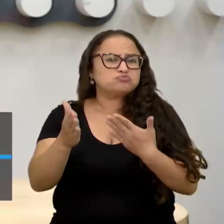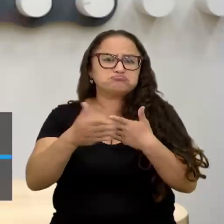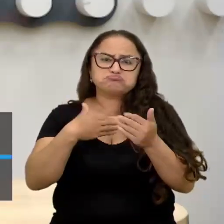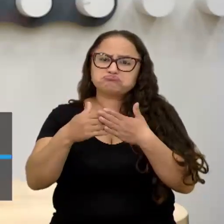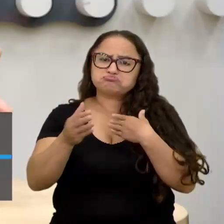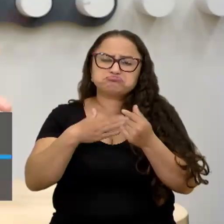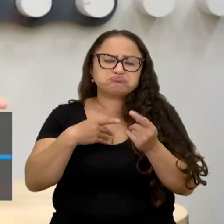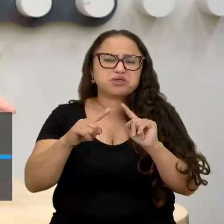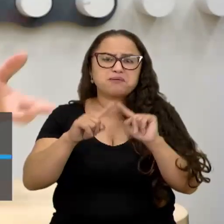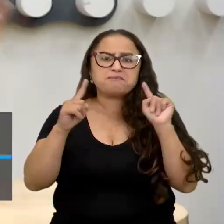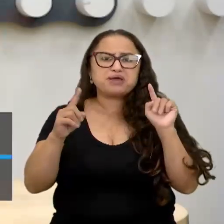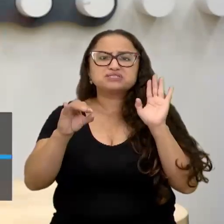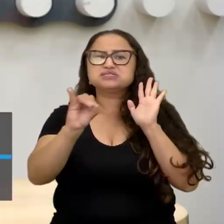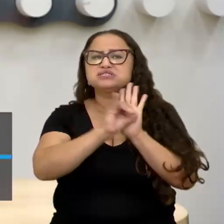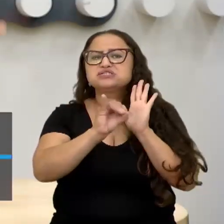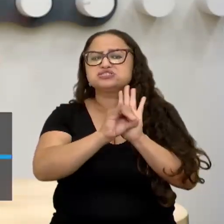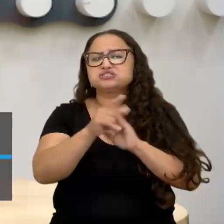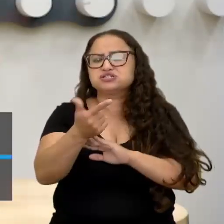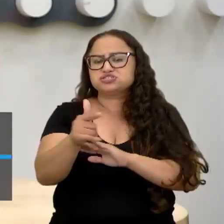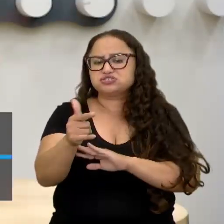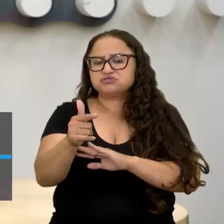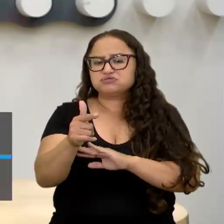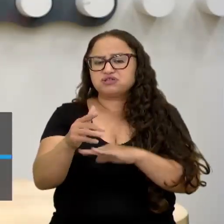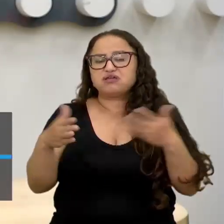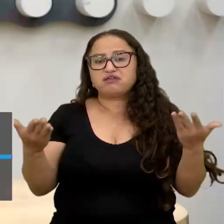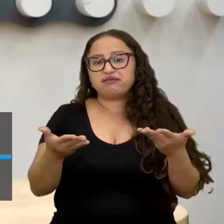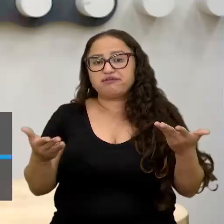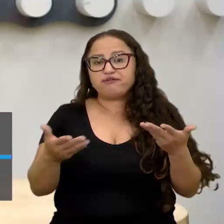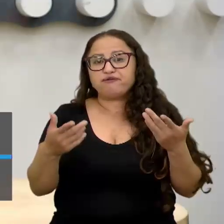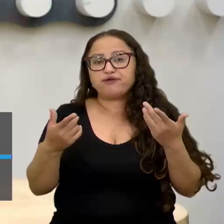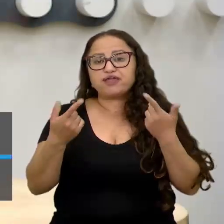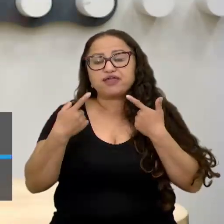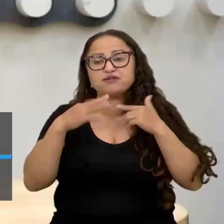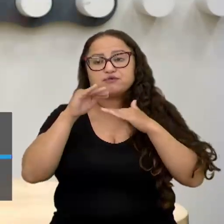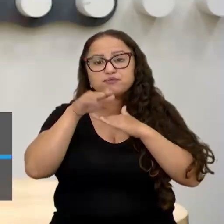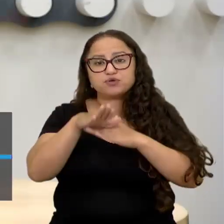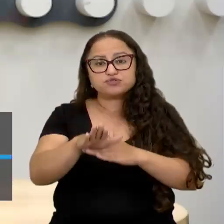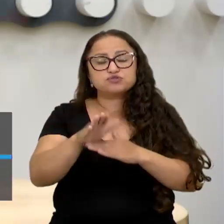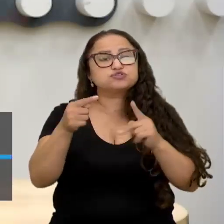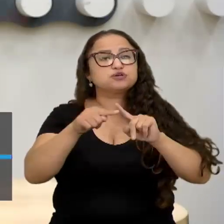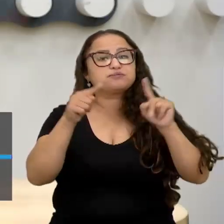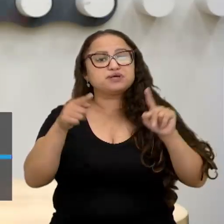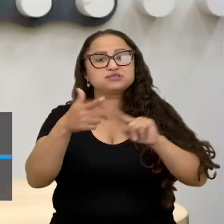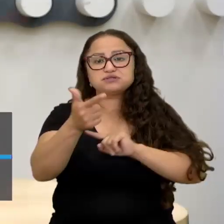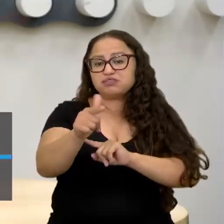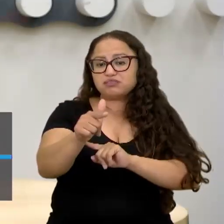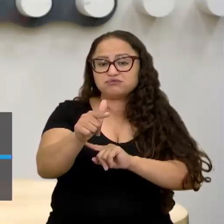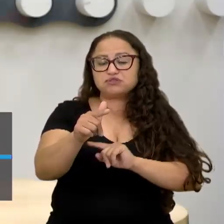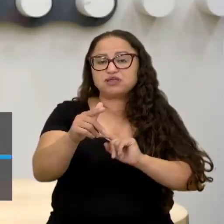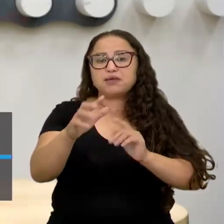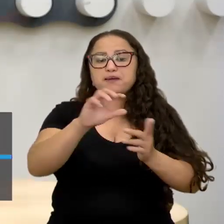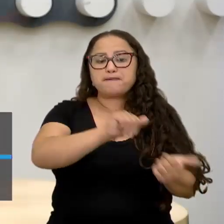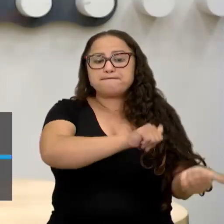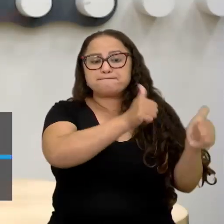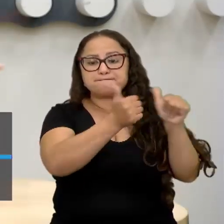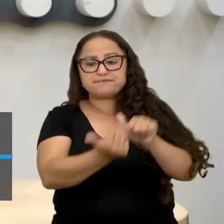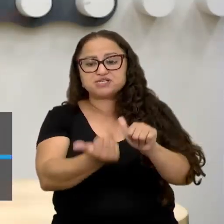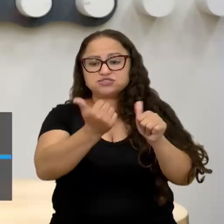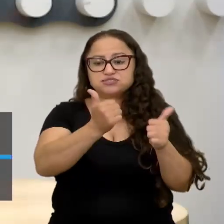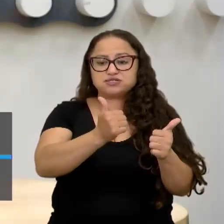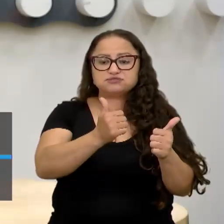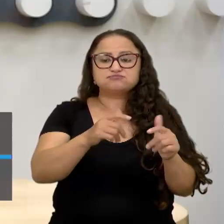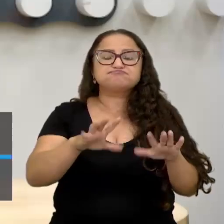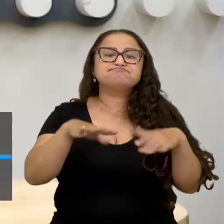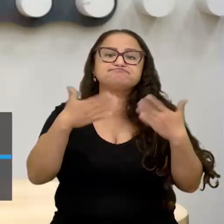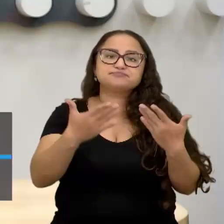mas ele não tem identidade. Acabei fazendo uma rima, mas é isso, né? Como ele não tem, não foi batizado, não tem a